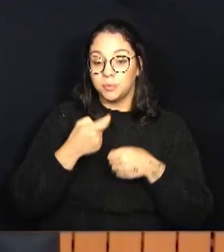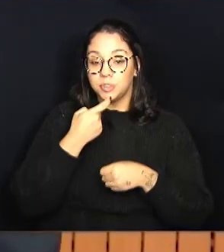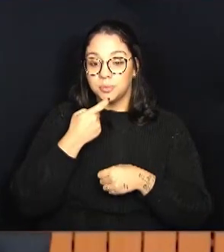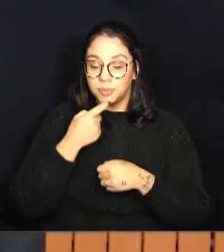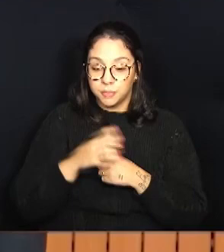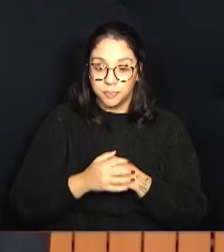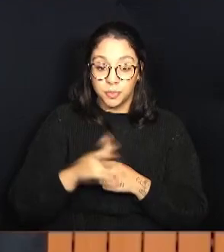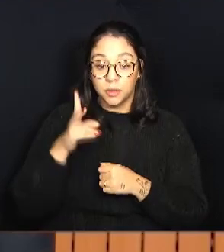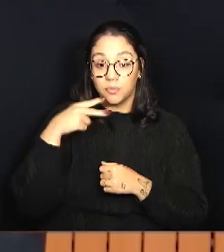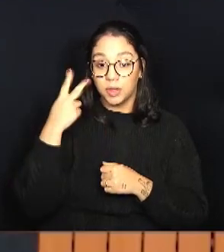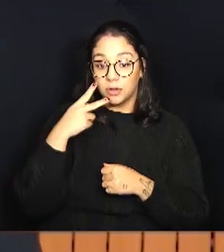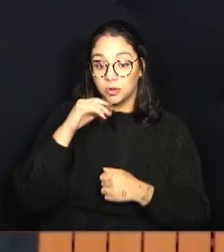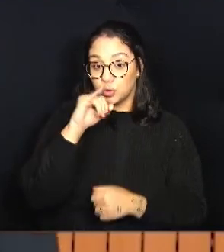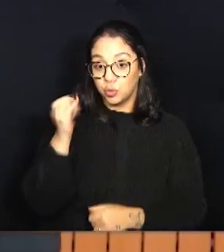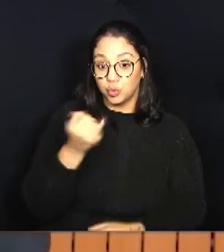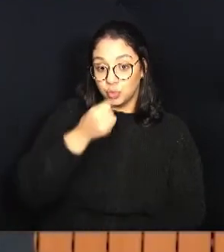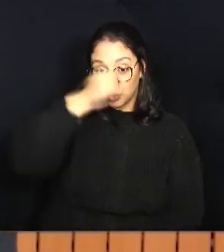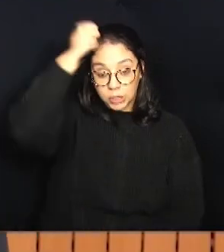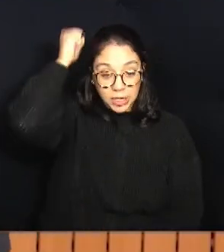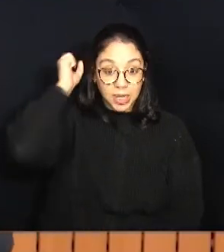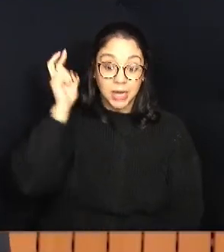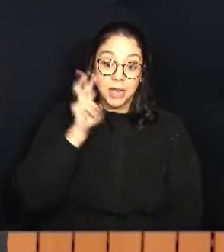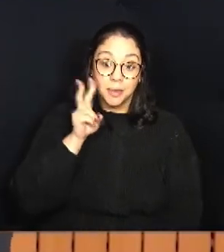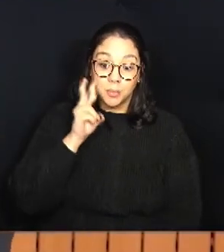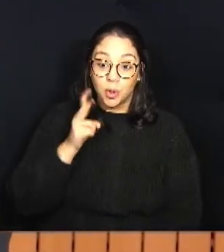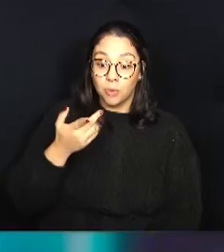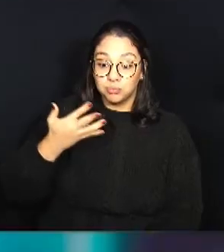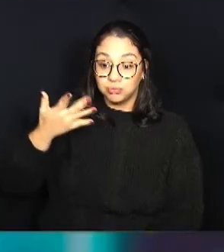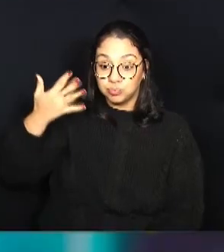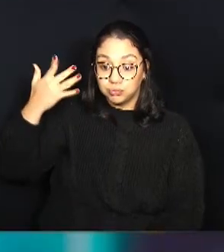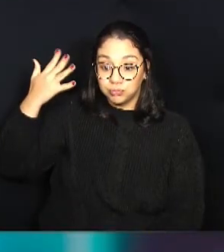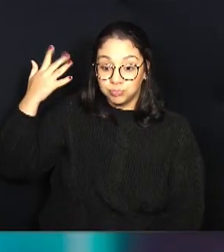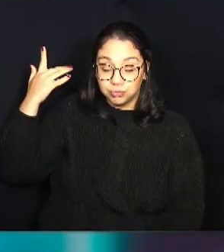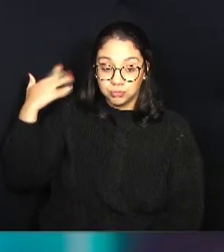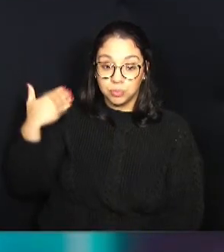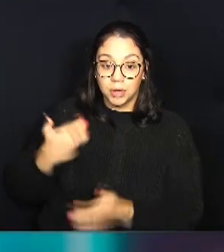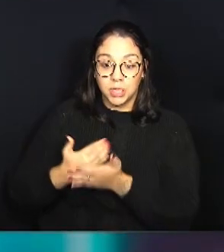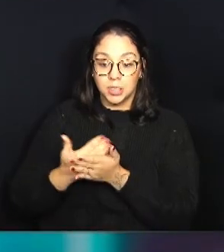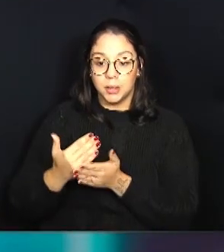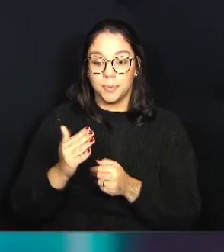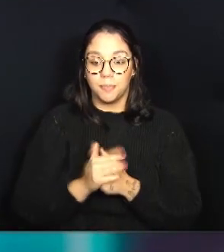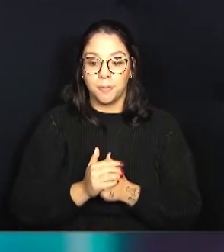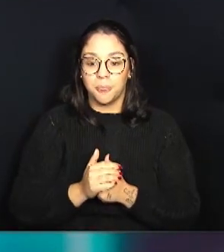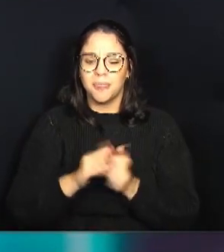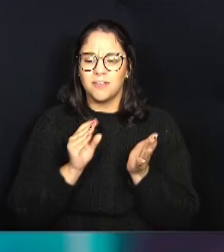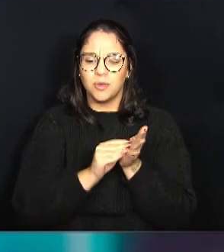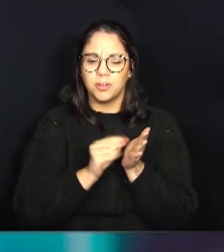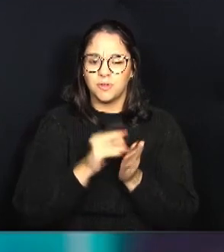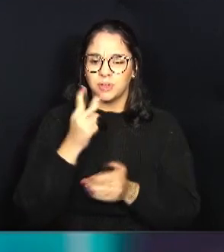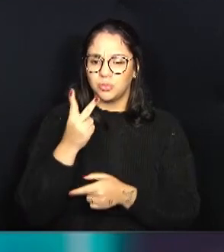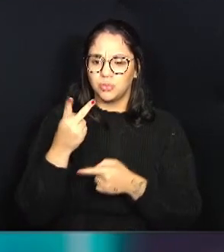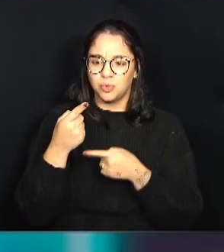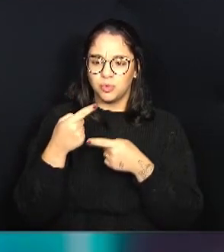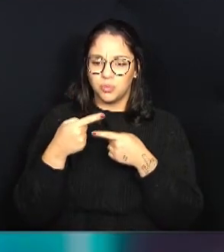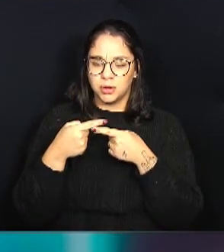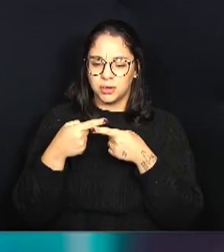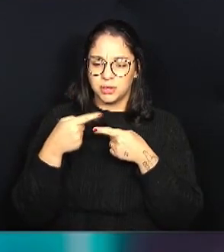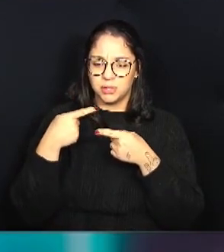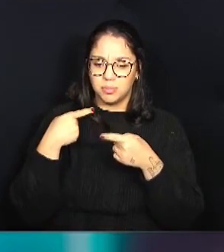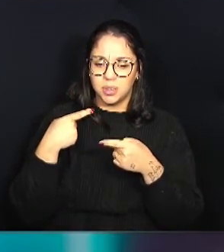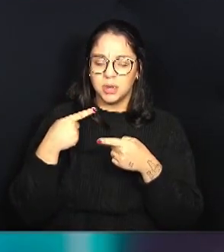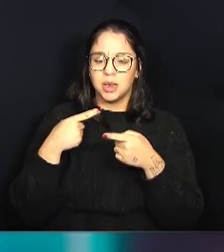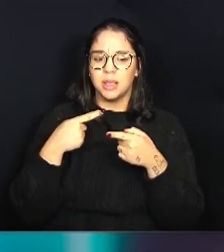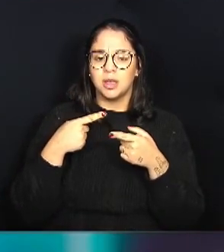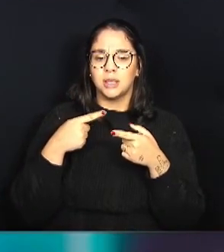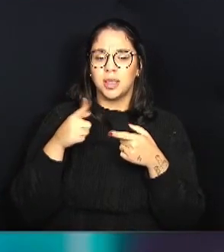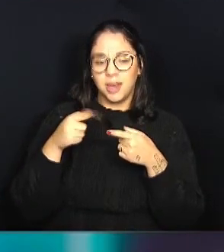vereador Jorge Schneider lembrou do início da rede Ultraeco. Faltando praticamente 2 semanas para a Semana Mundial do Meio